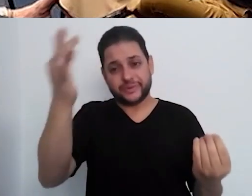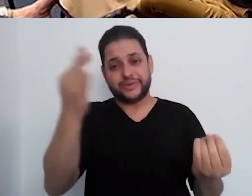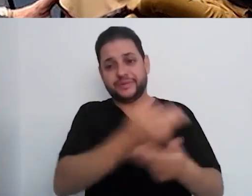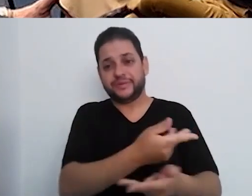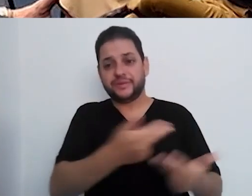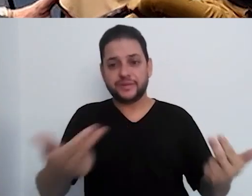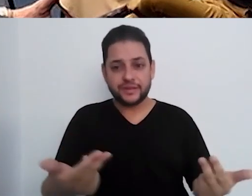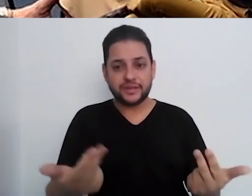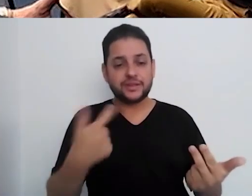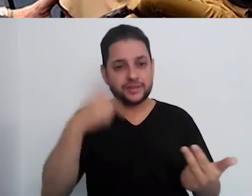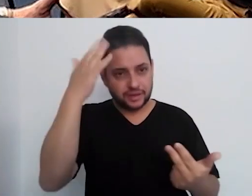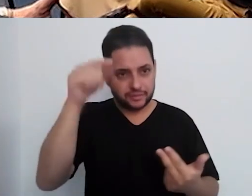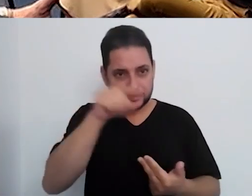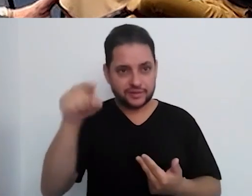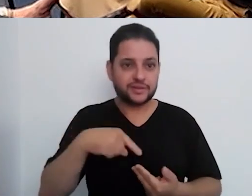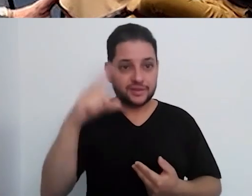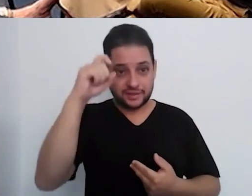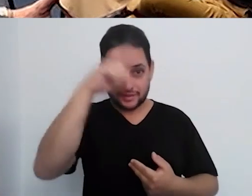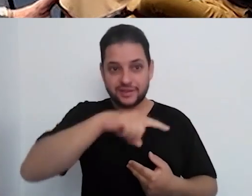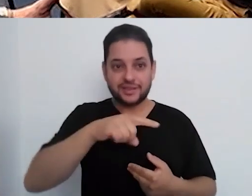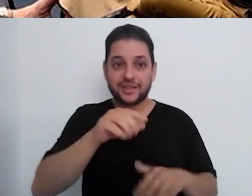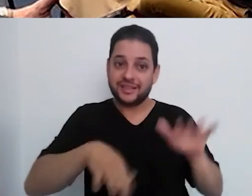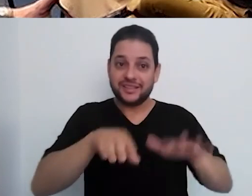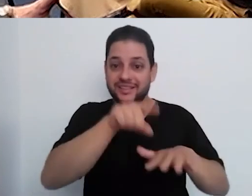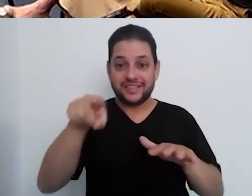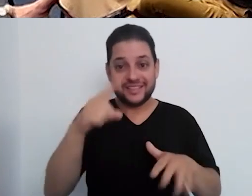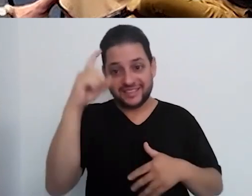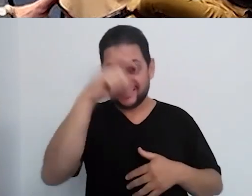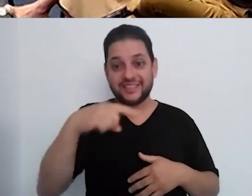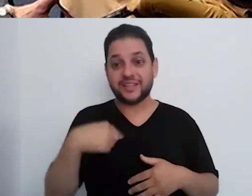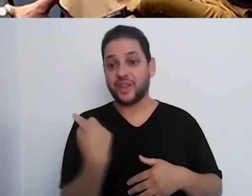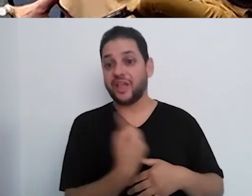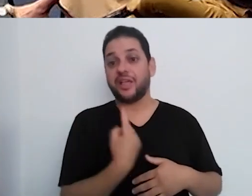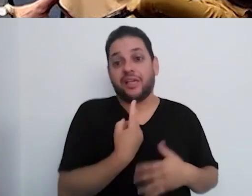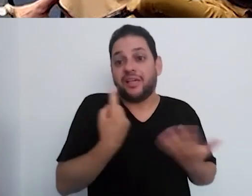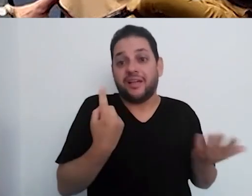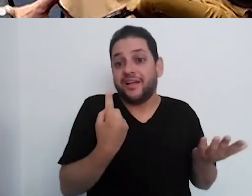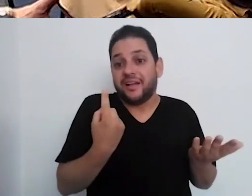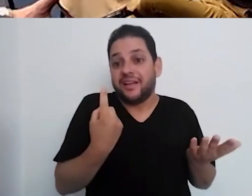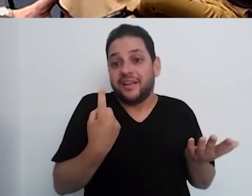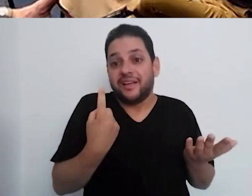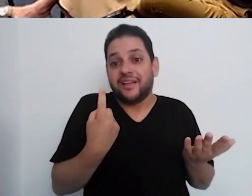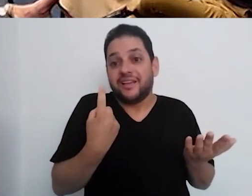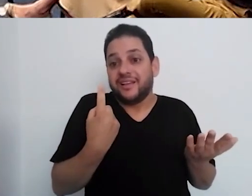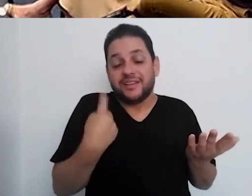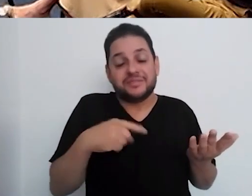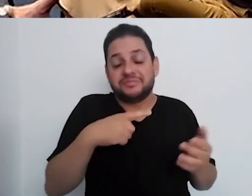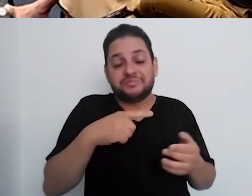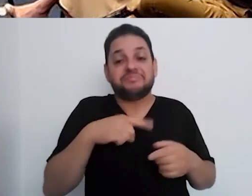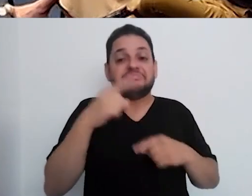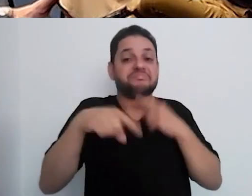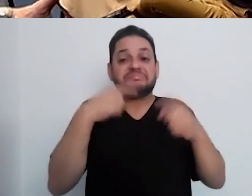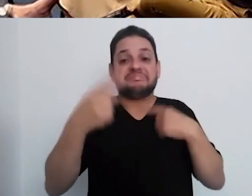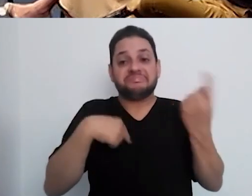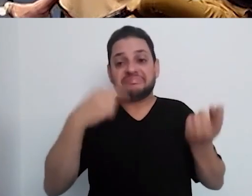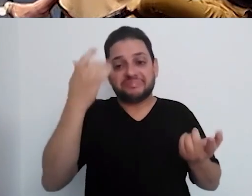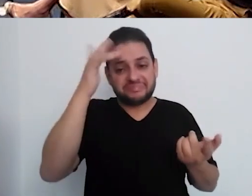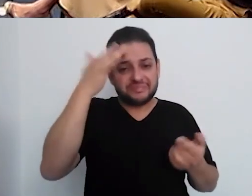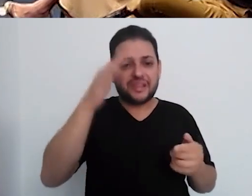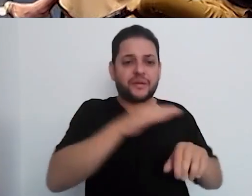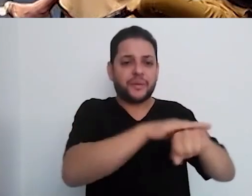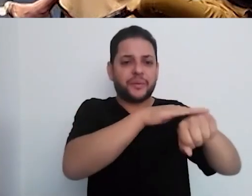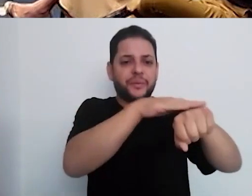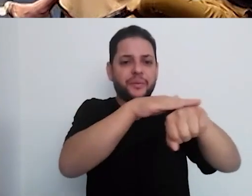sabem, é difícil de entender. Eu imagino que até para vocês é difícil de entender, mas para a gente é assim, realmente muito hermético. E a gente conversou com muita gente, mas o